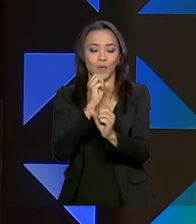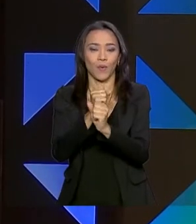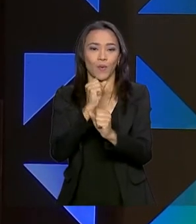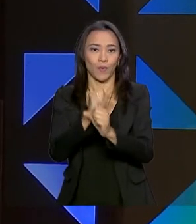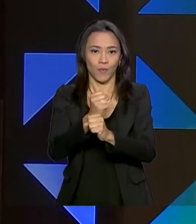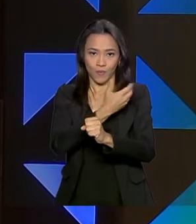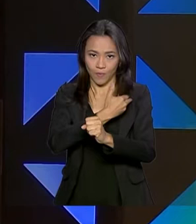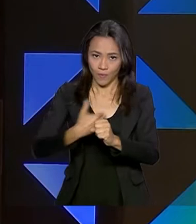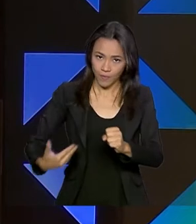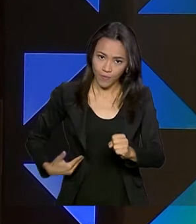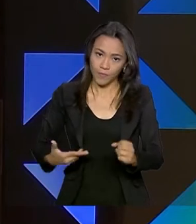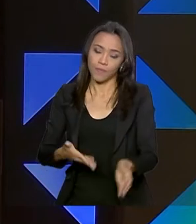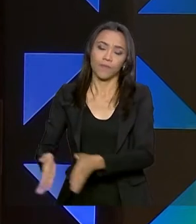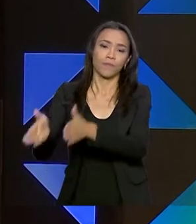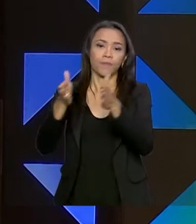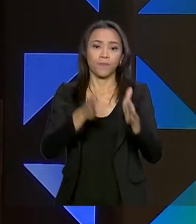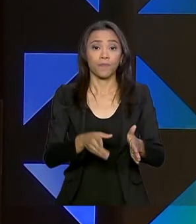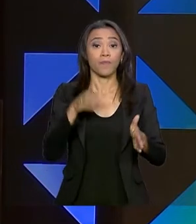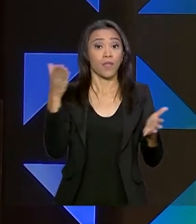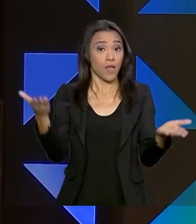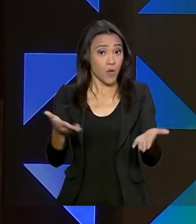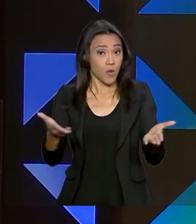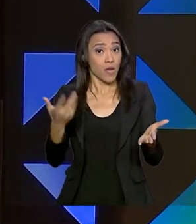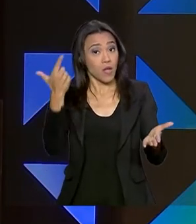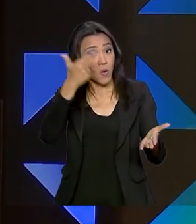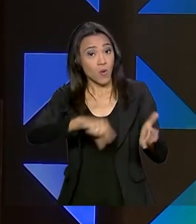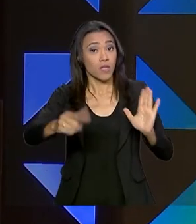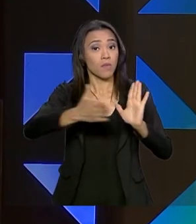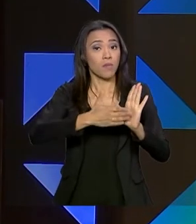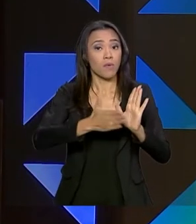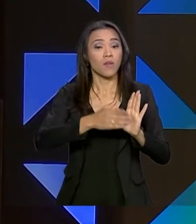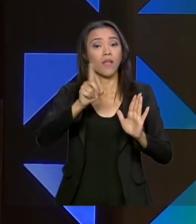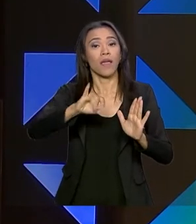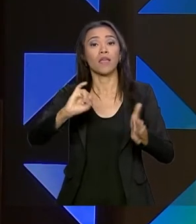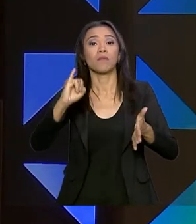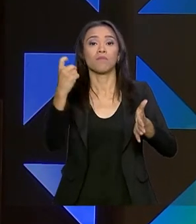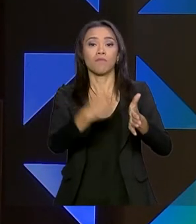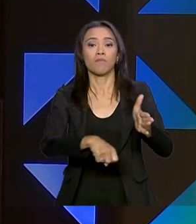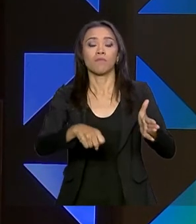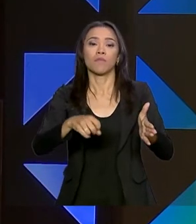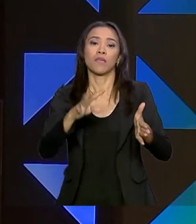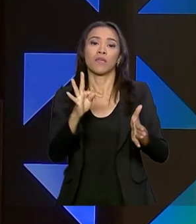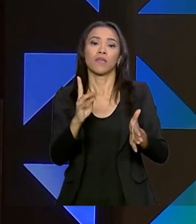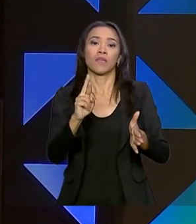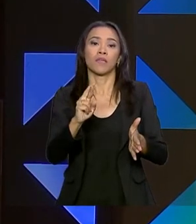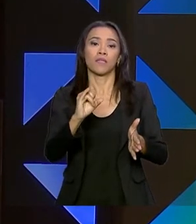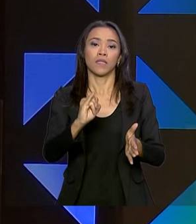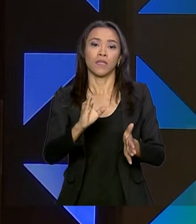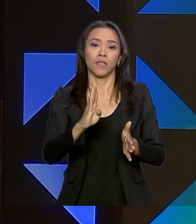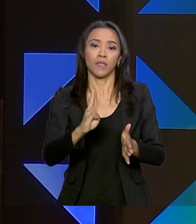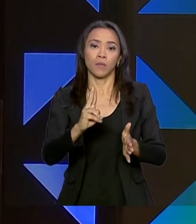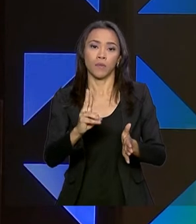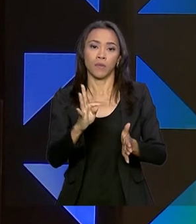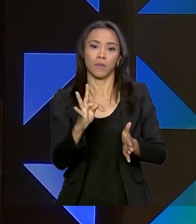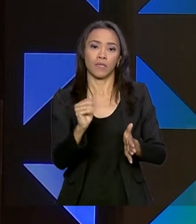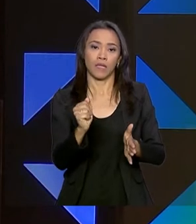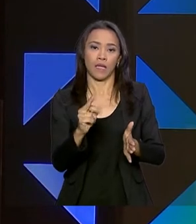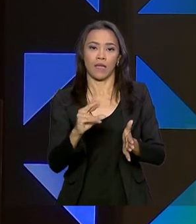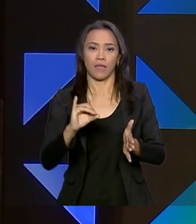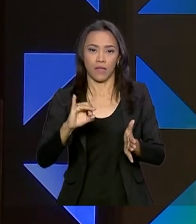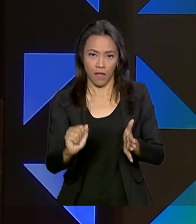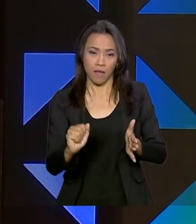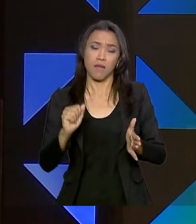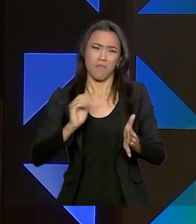no Congresso Nacional será a tributária, que permitirá melhores condições competitivas ao eliminar o